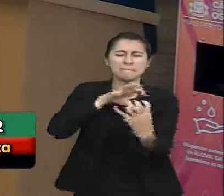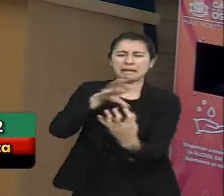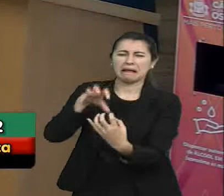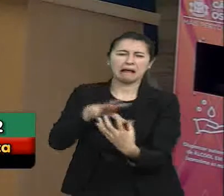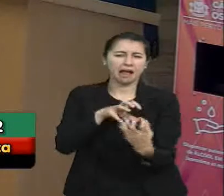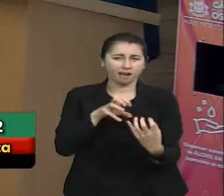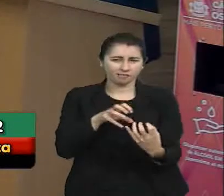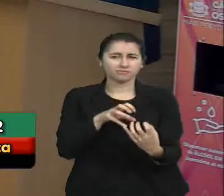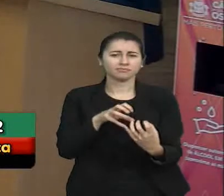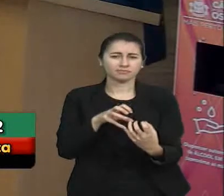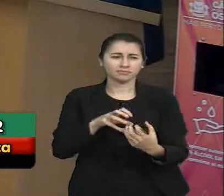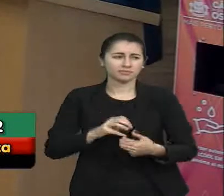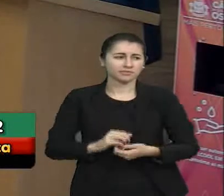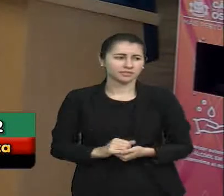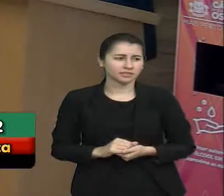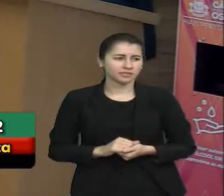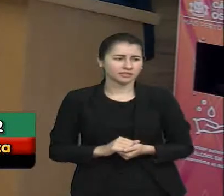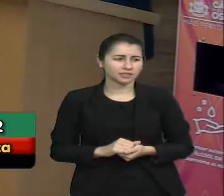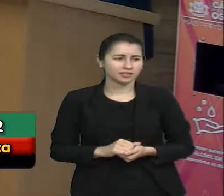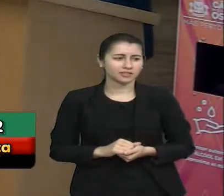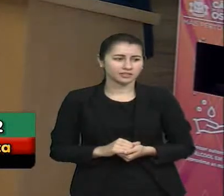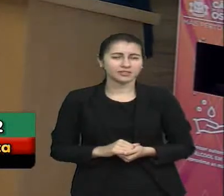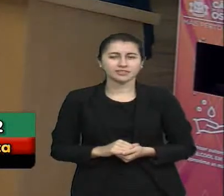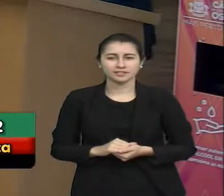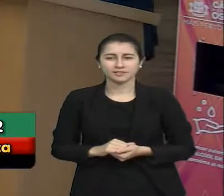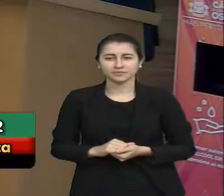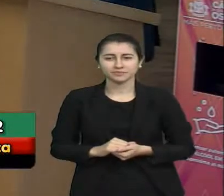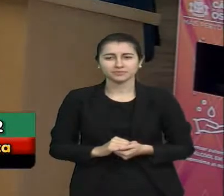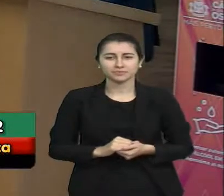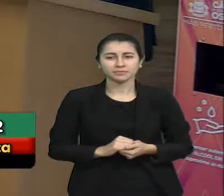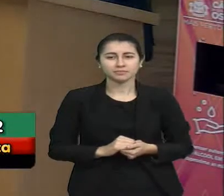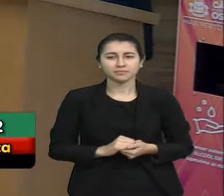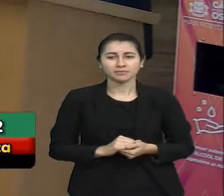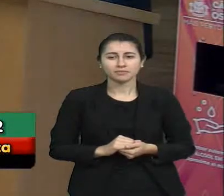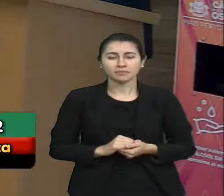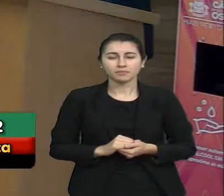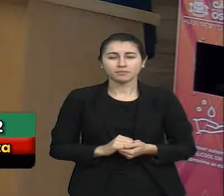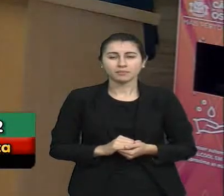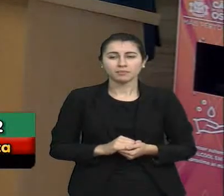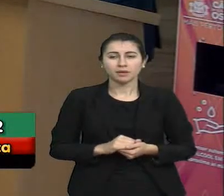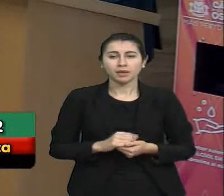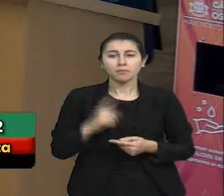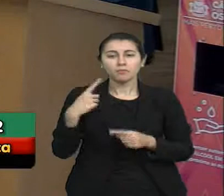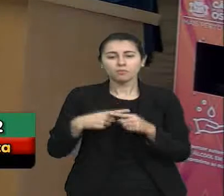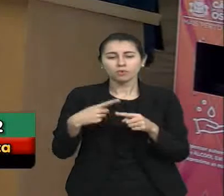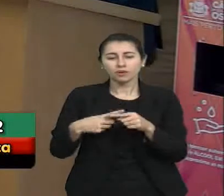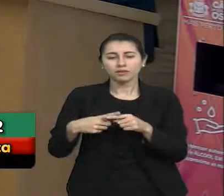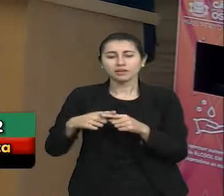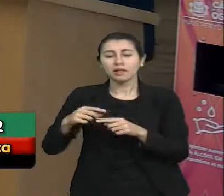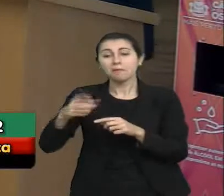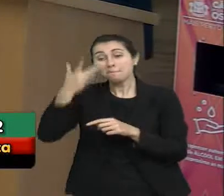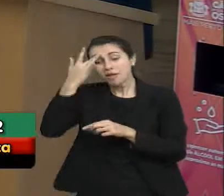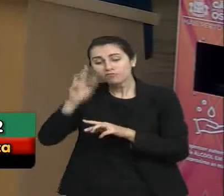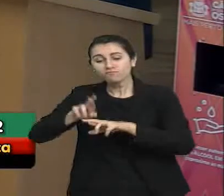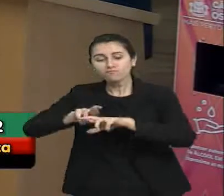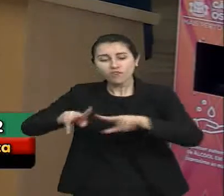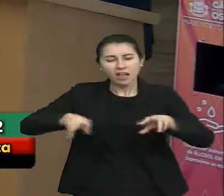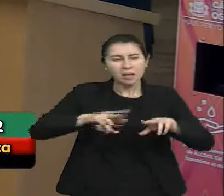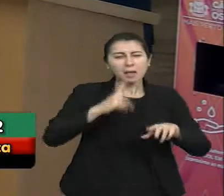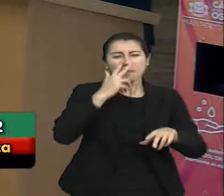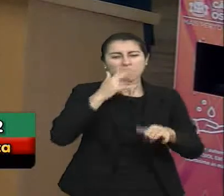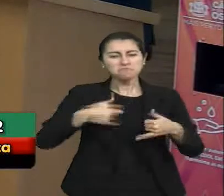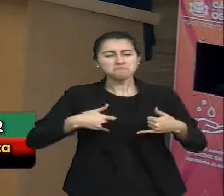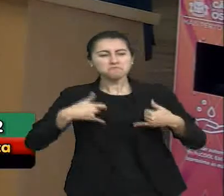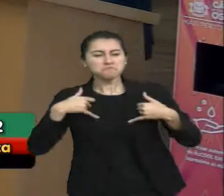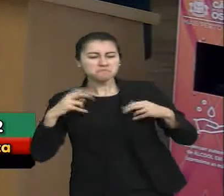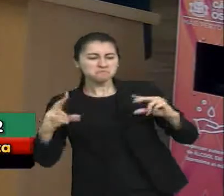dá quando temos um atrito entre pessoas específicas por questões egóicas. A luta,